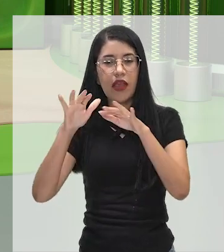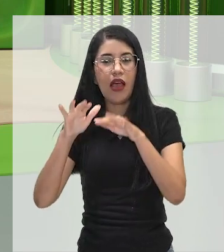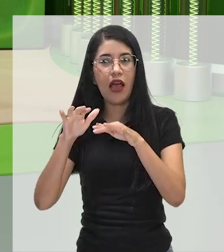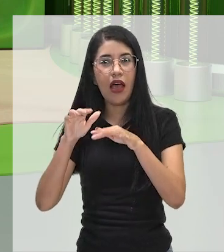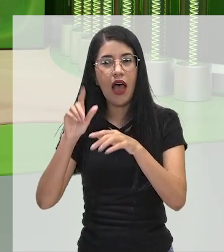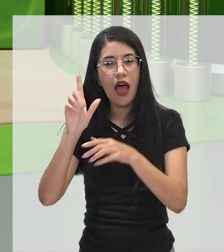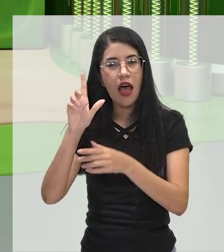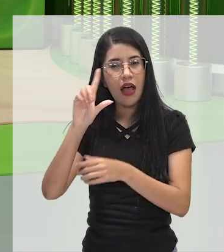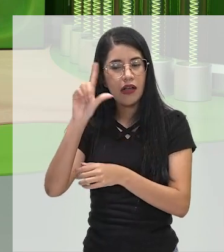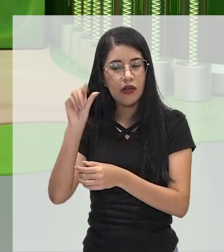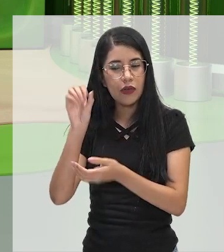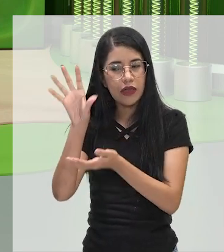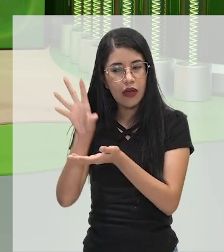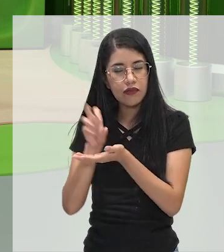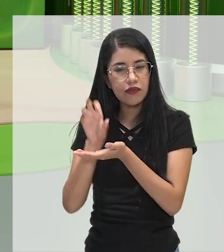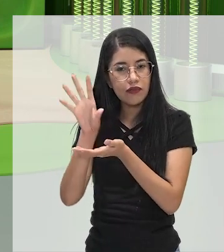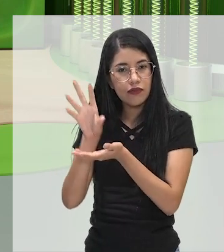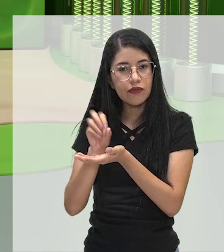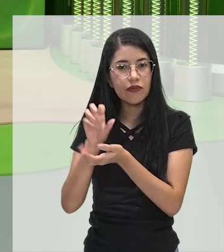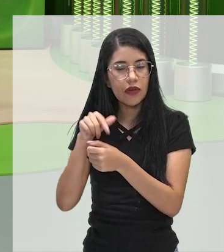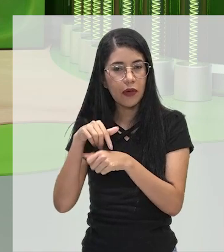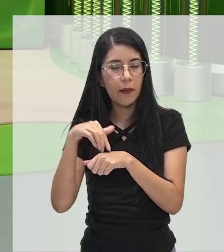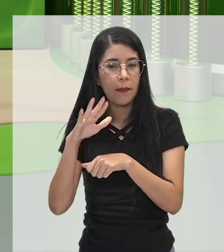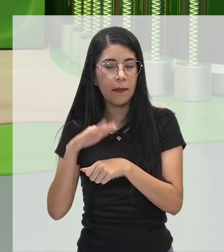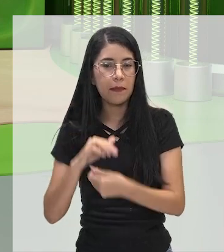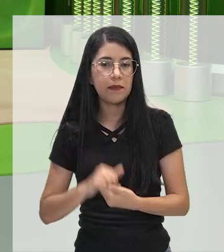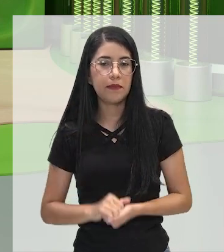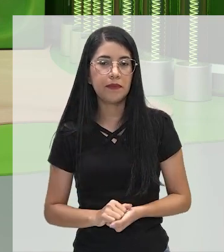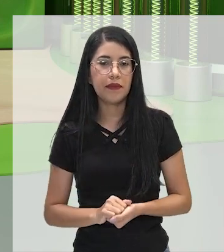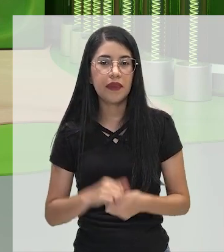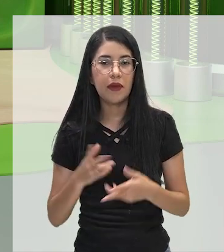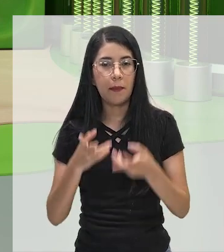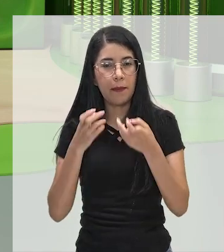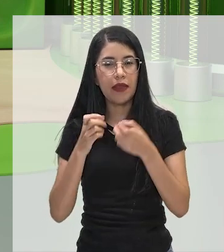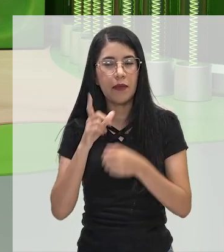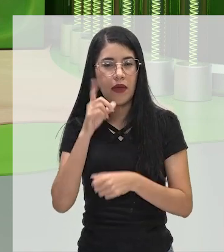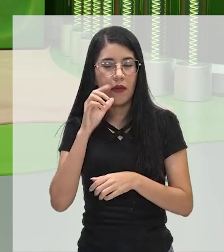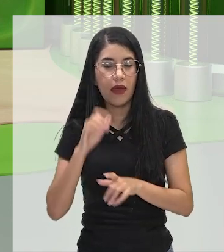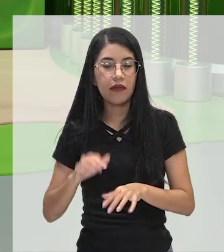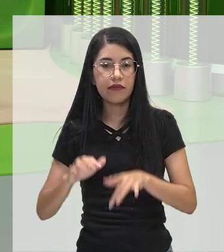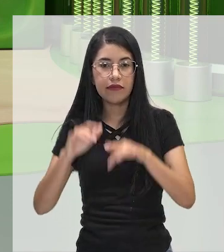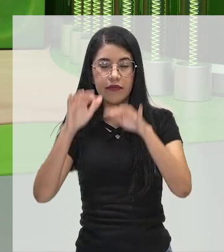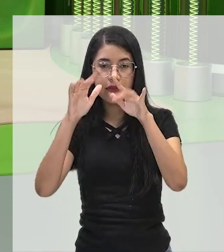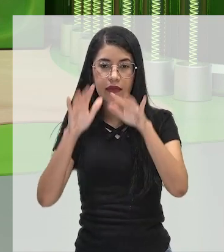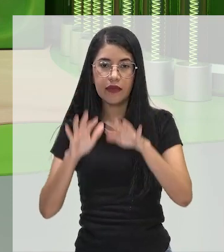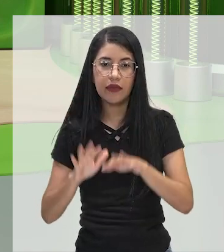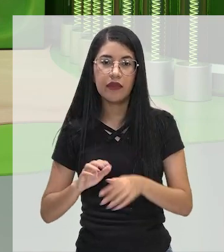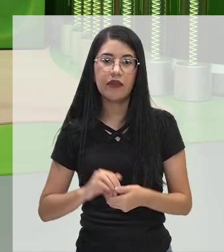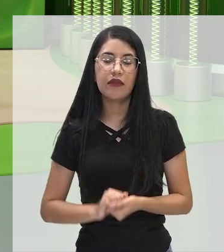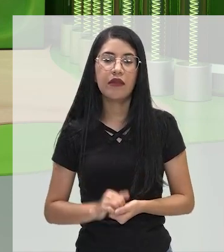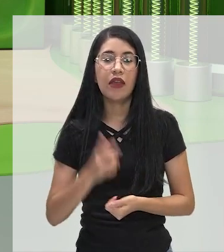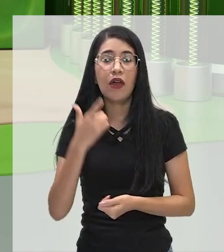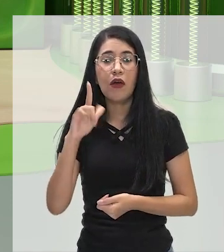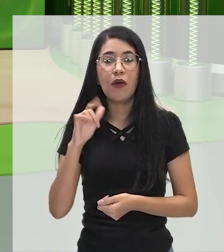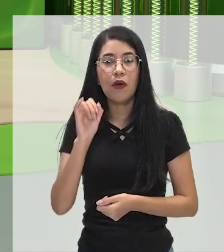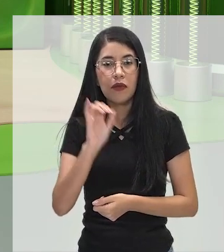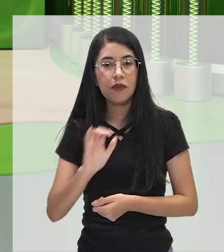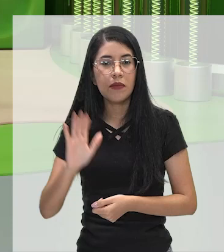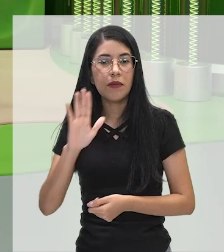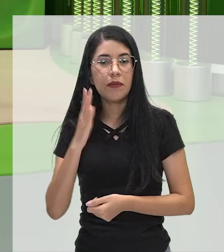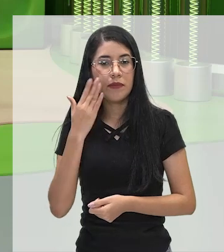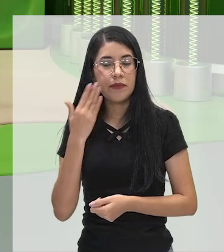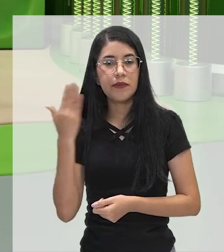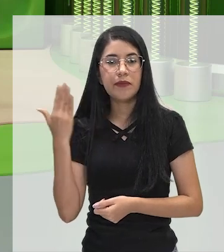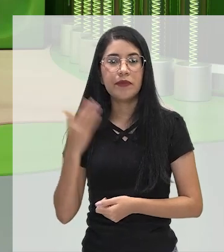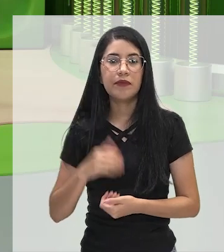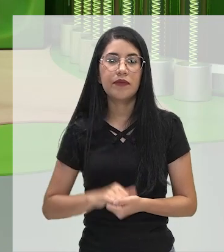ali essa água, certo? Então, dessa forma, a gente observa ali as marés. A gente também tem uma outra imagem aqui para a gente